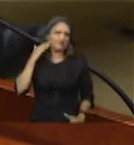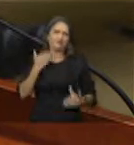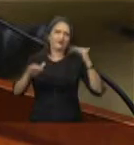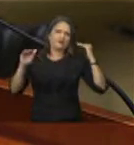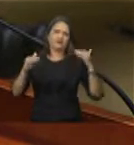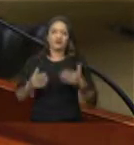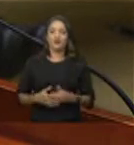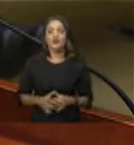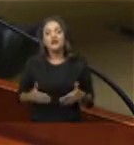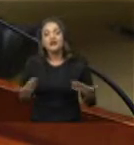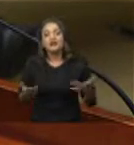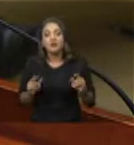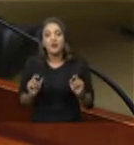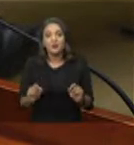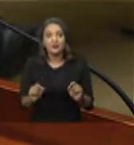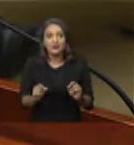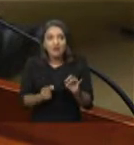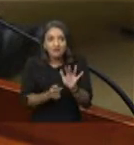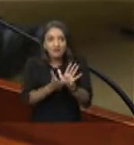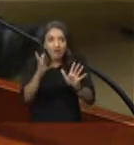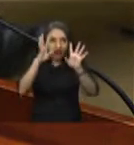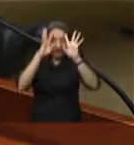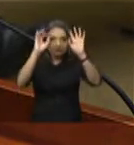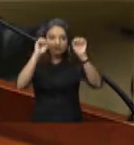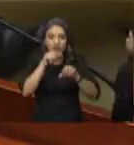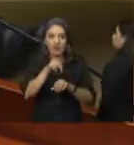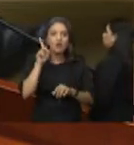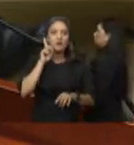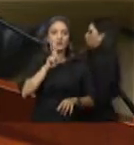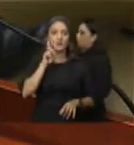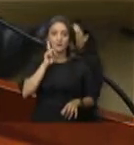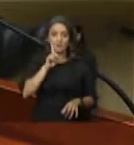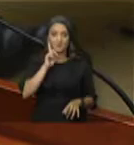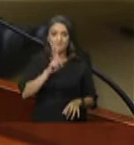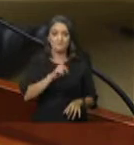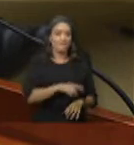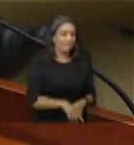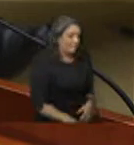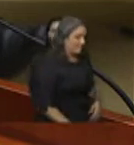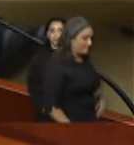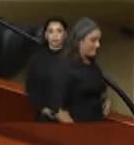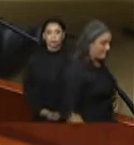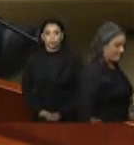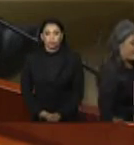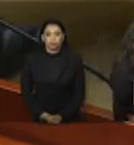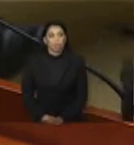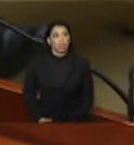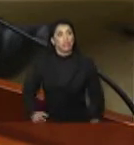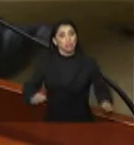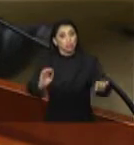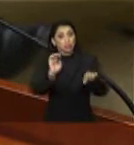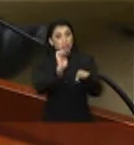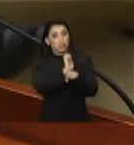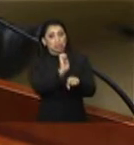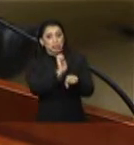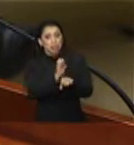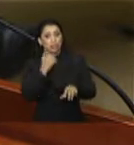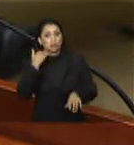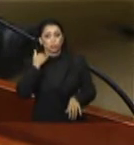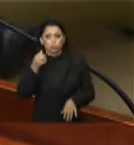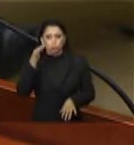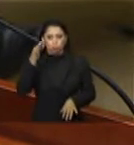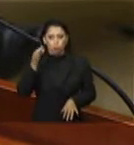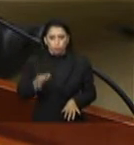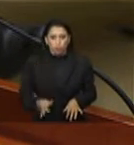então muitas cortes nos Estados Unidos inclusive estaduais e juízes federais